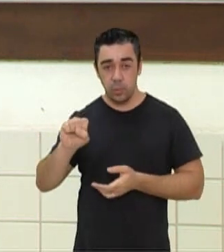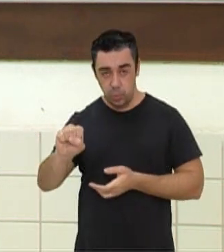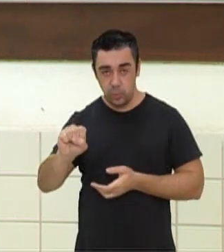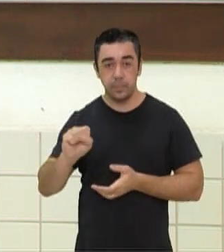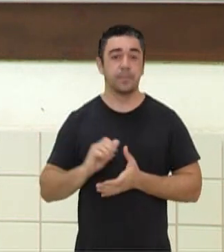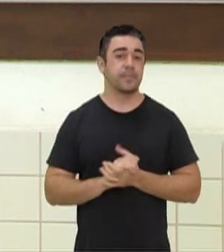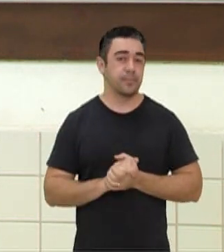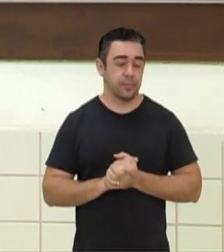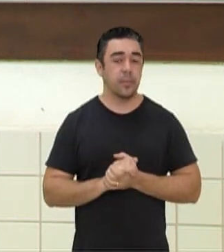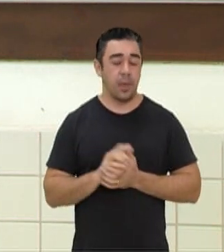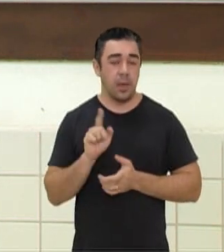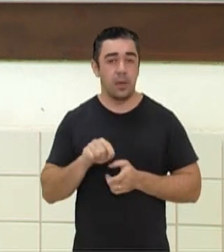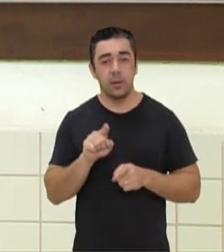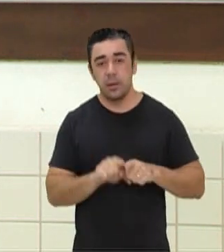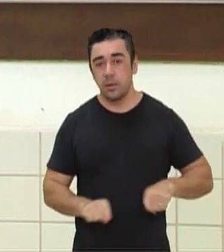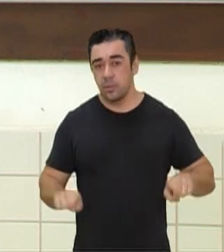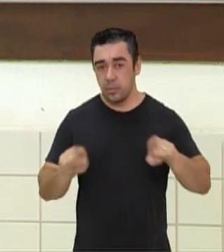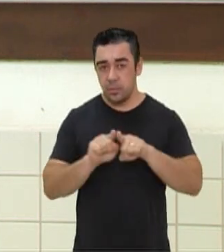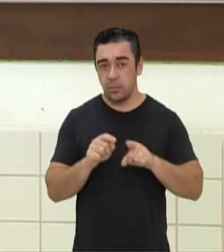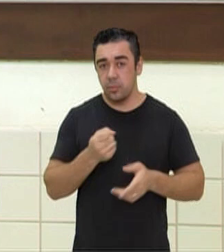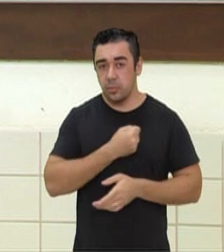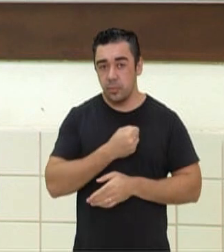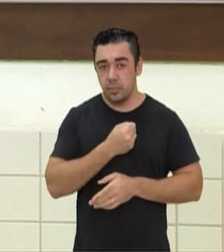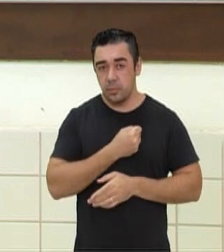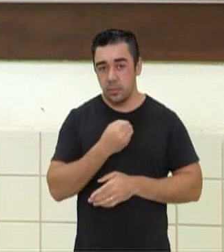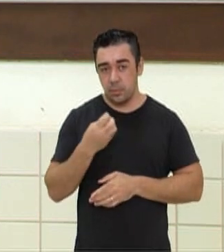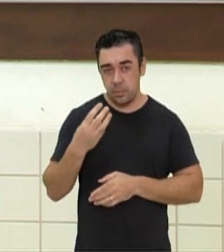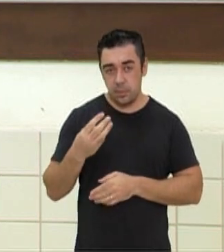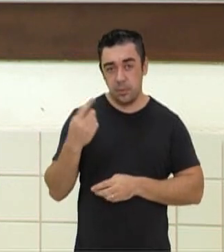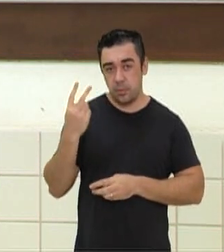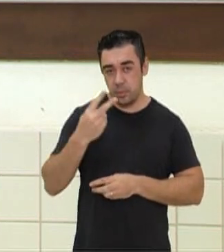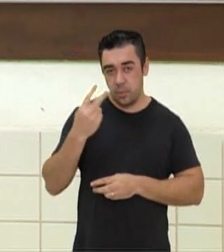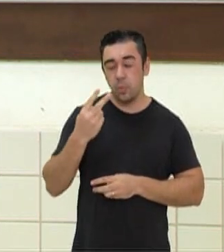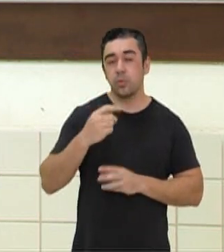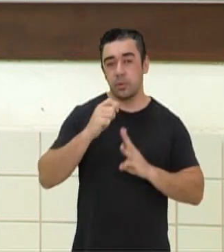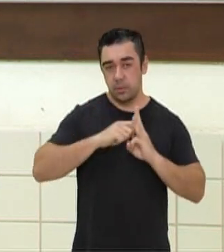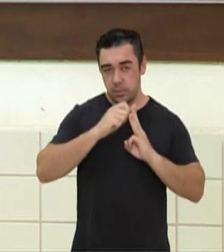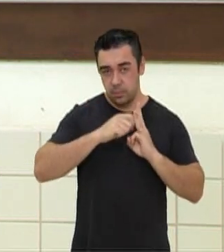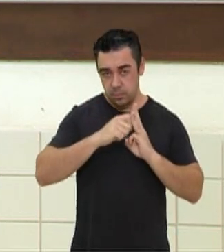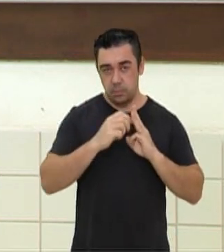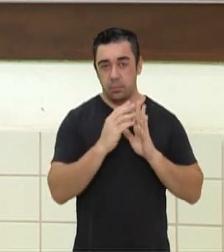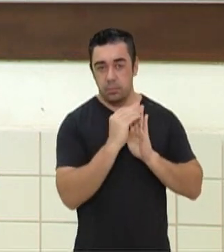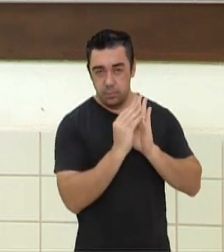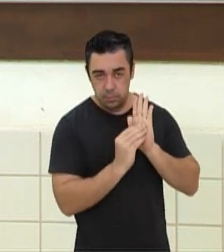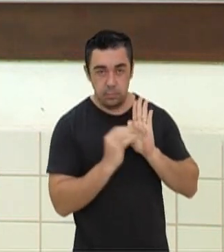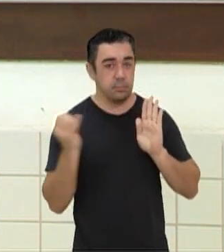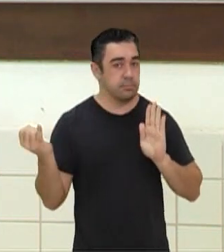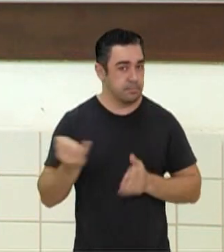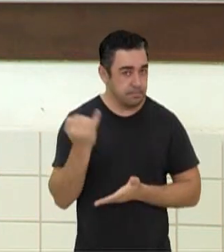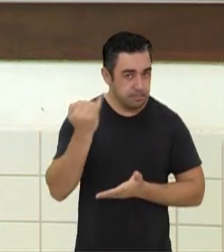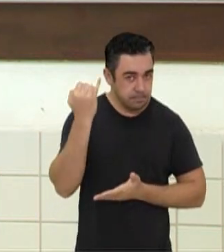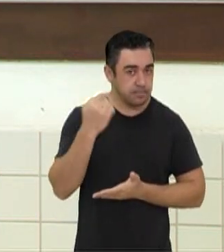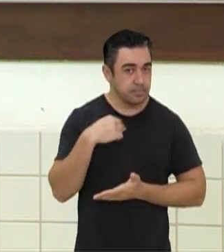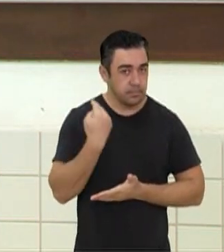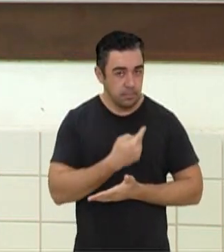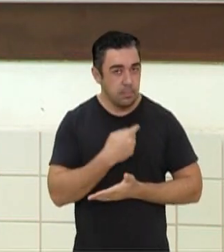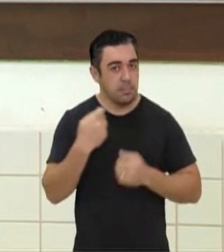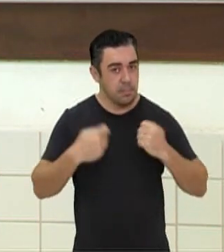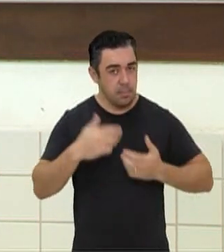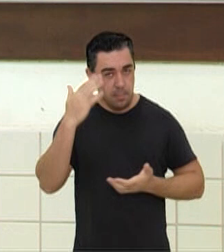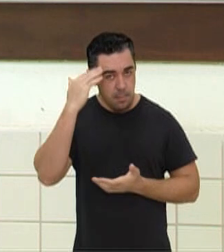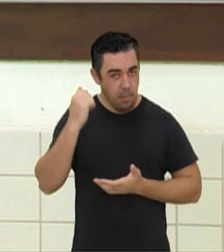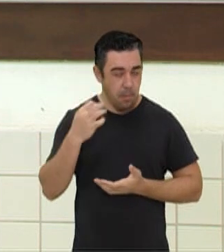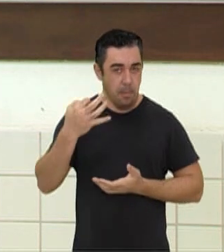98, a retomada do segundo trimestre, né? Alguns conteúdos ali importantes que nós temos que